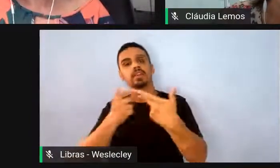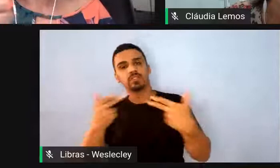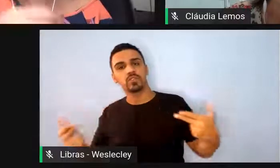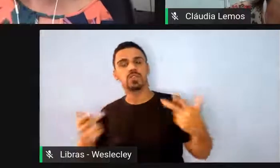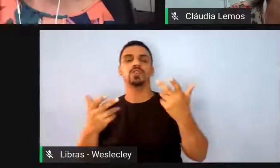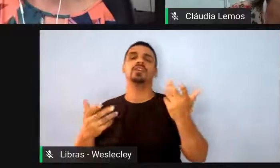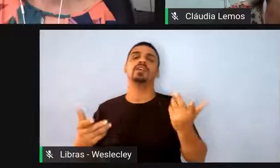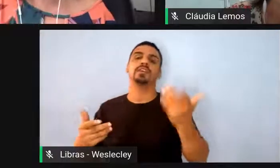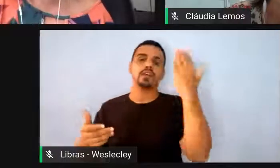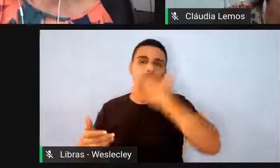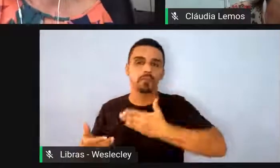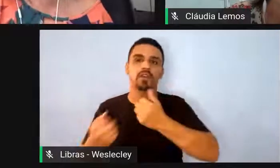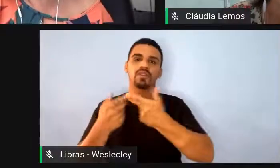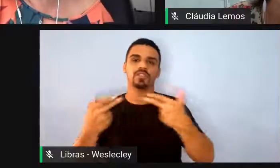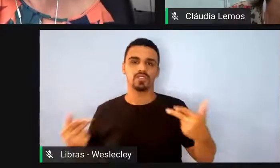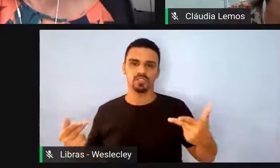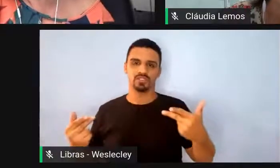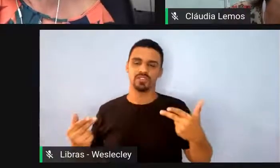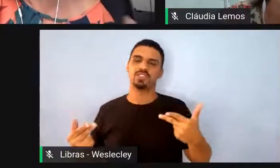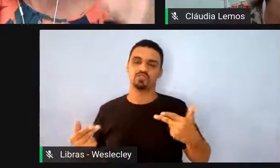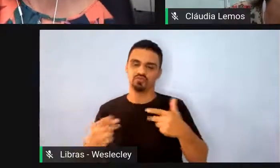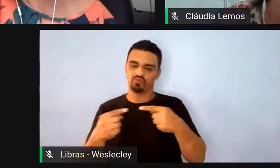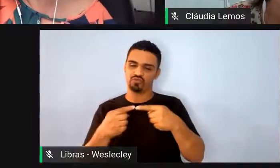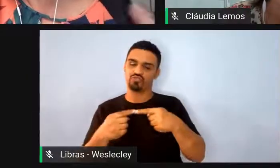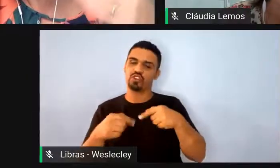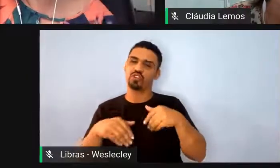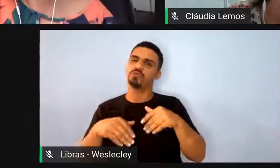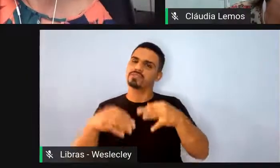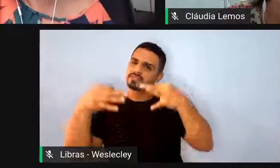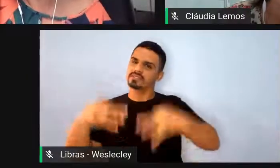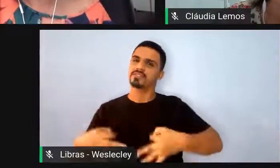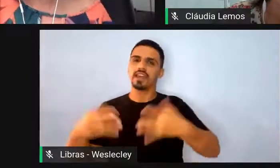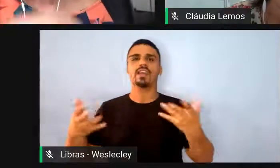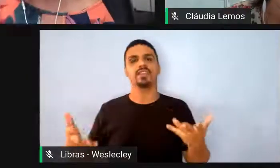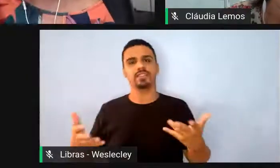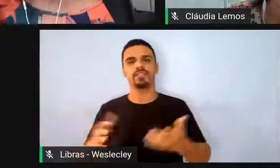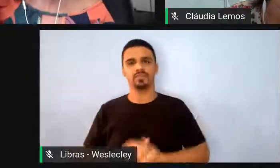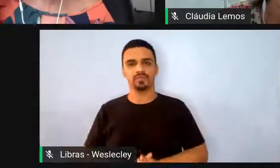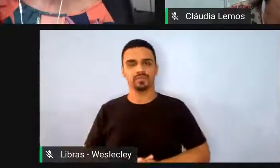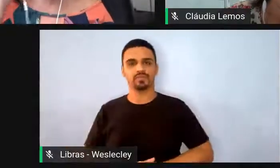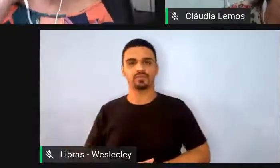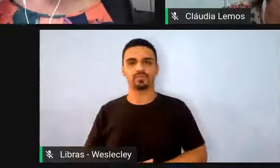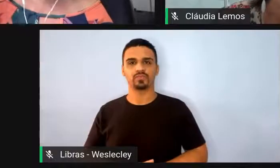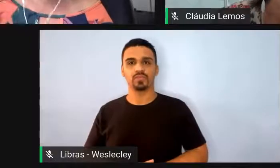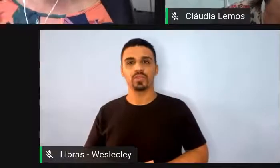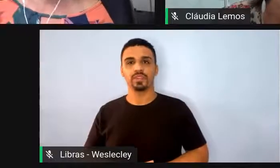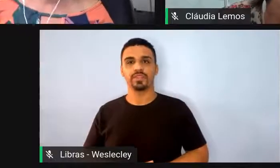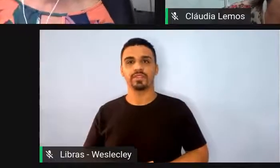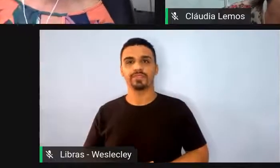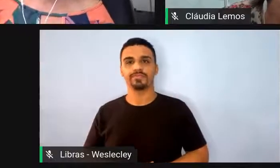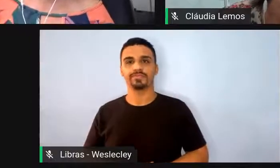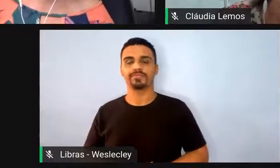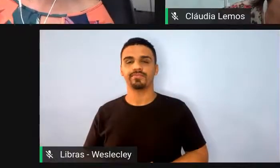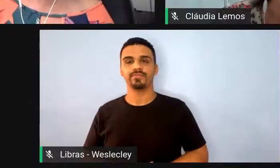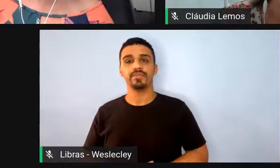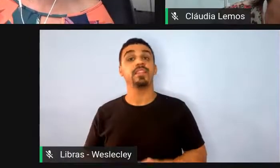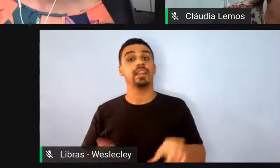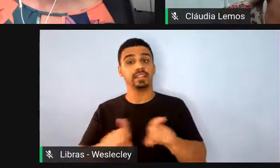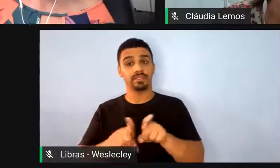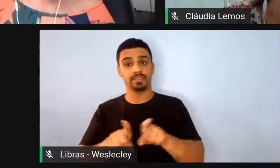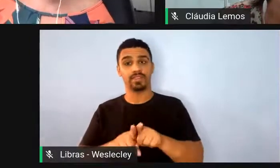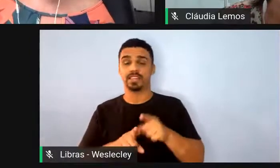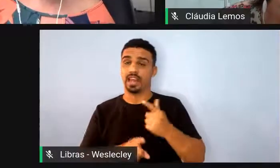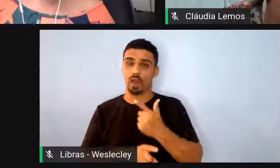que eles precisam agir, né? Que os parlamentares, os representantes, eles precisam agir. E aí a gente entra na outra